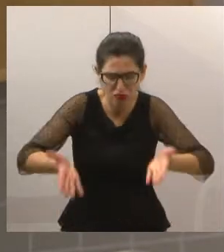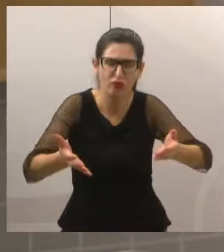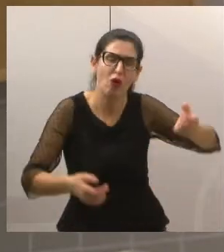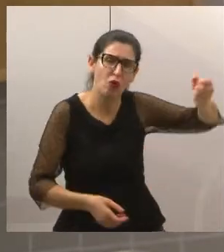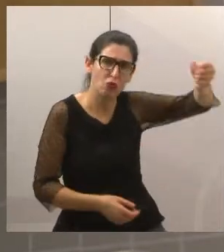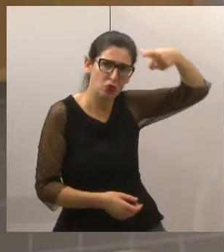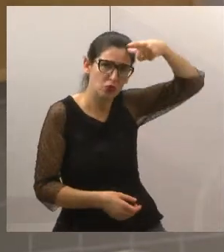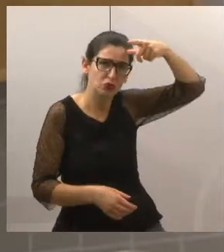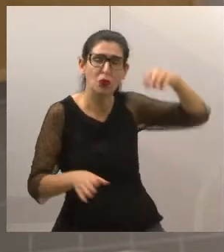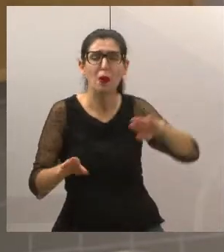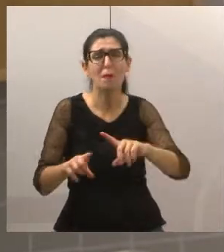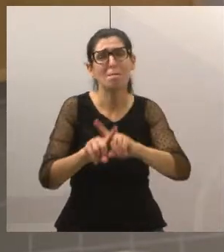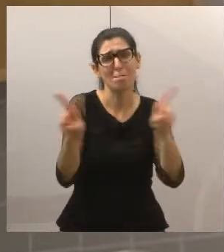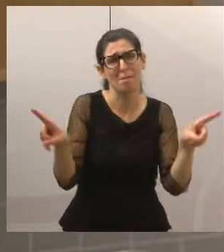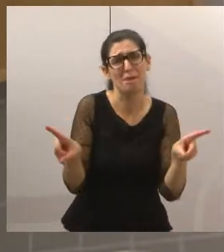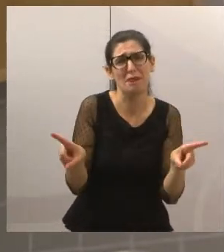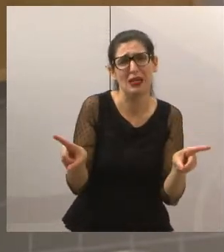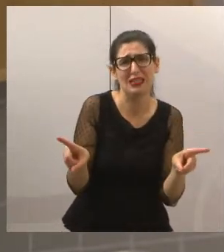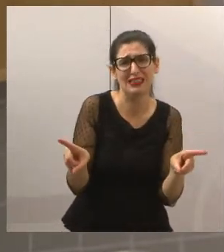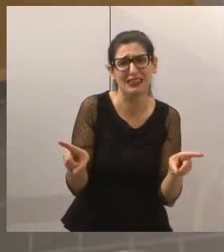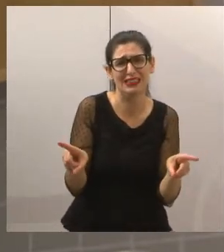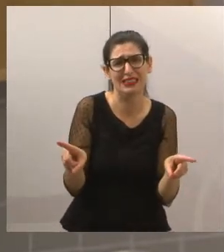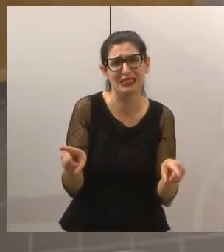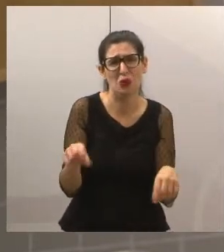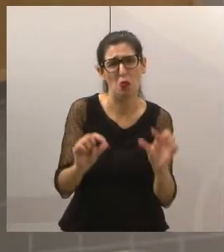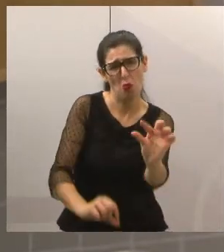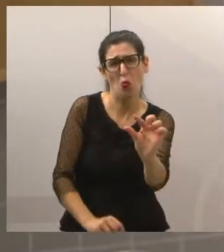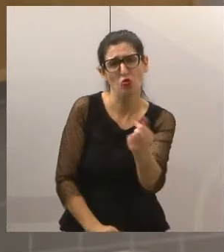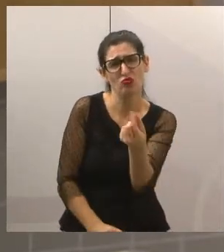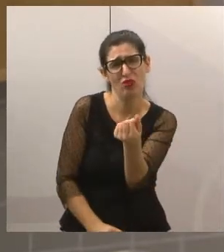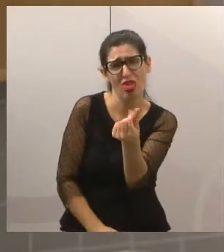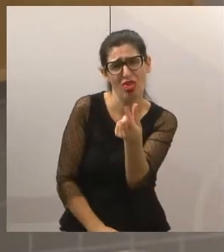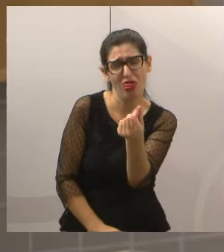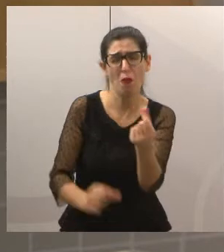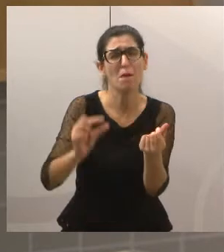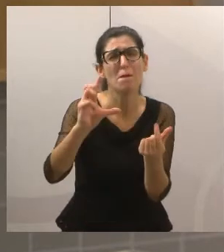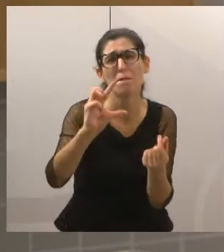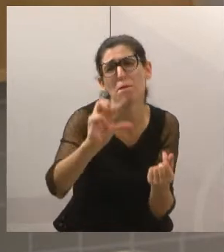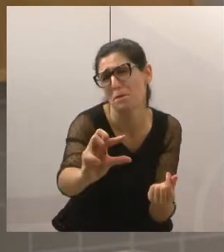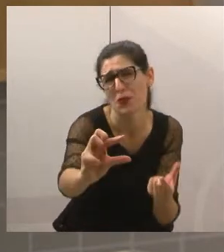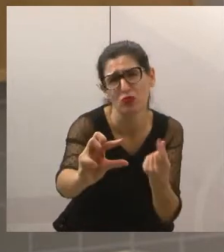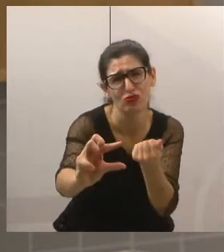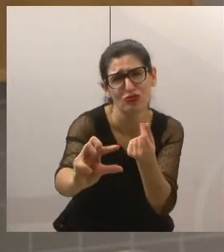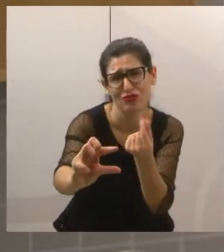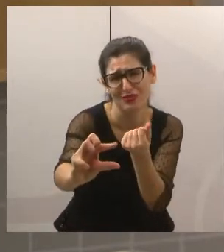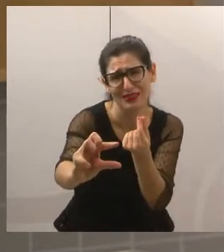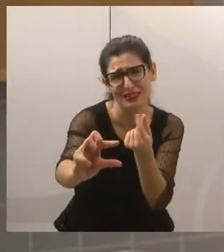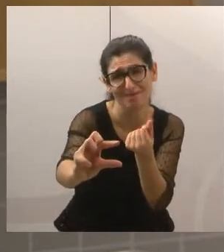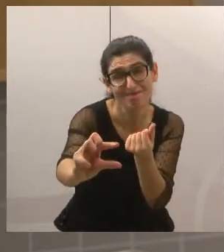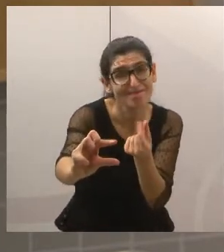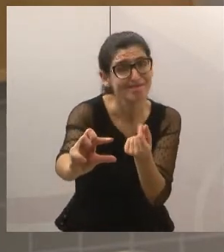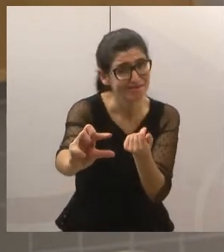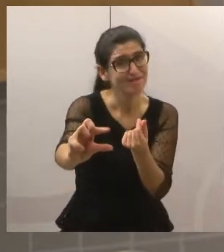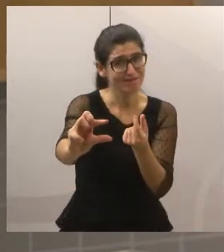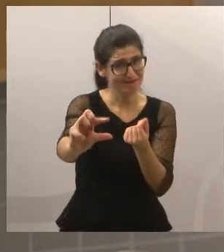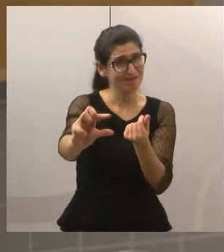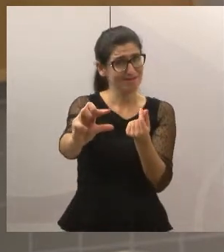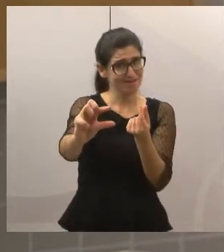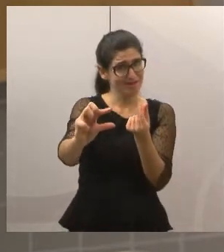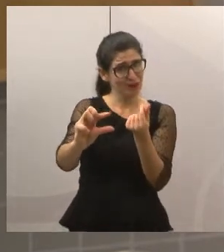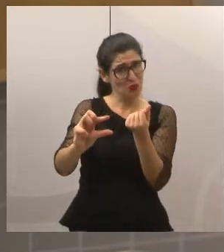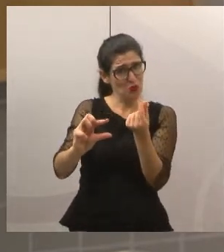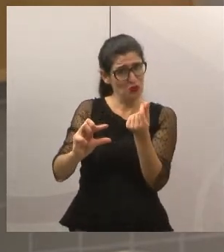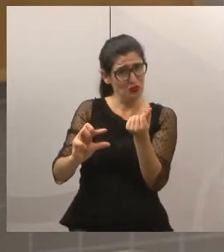muito estrangulado, muito apertado, né? A gente está num momento onde que a capacidade de investimento do município já tem